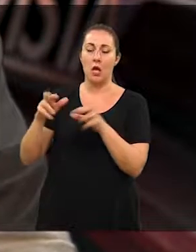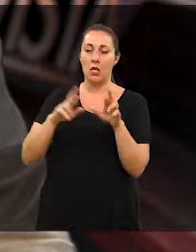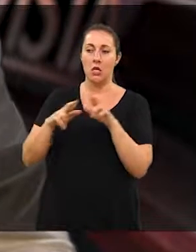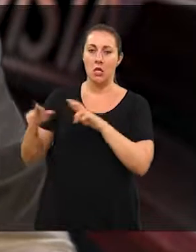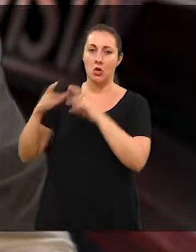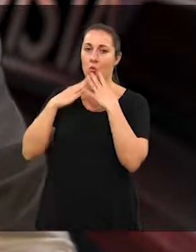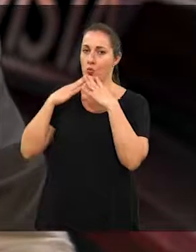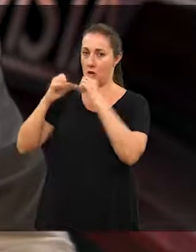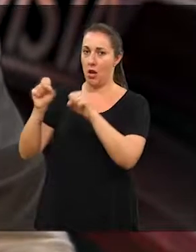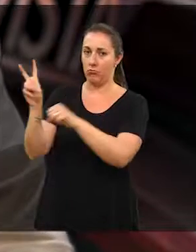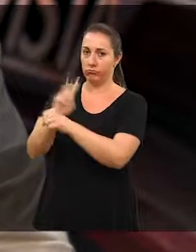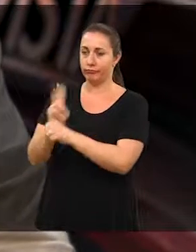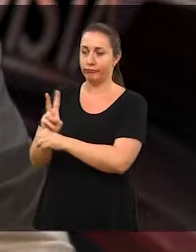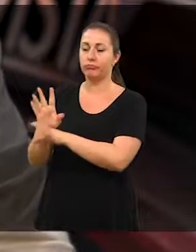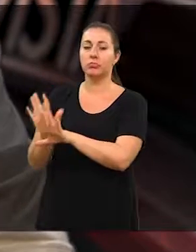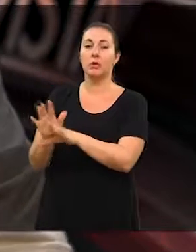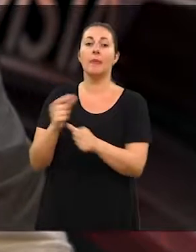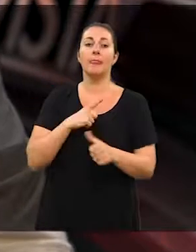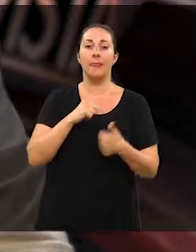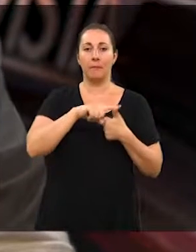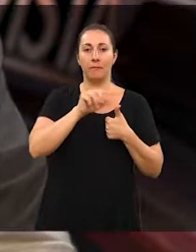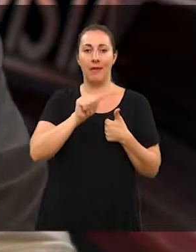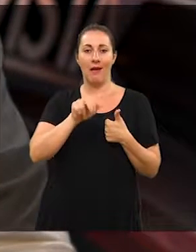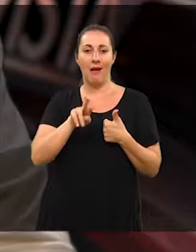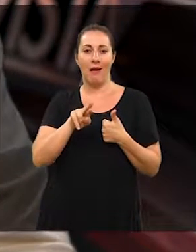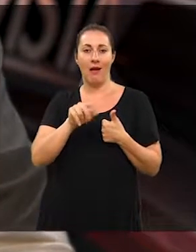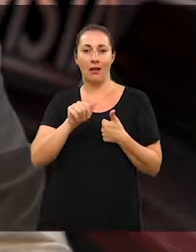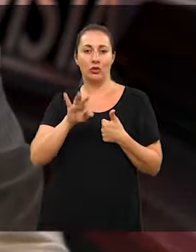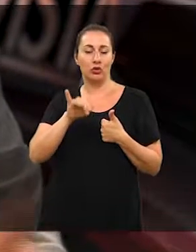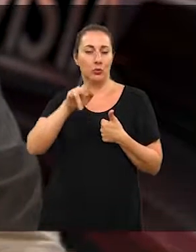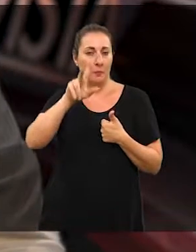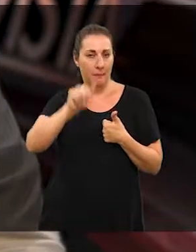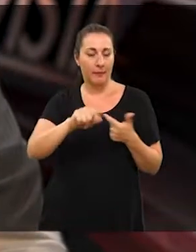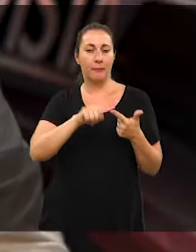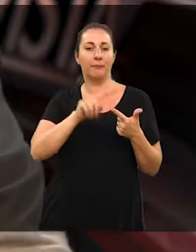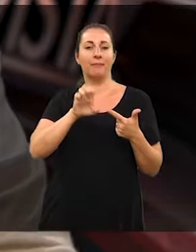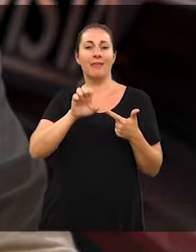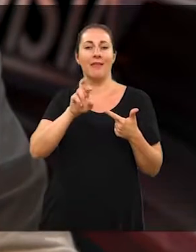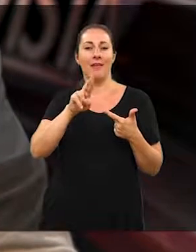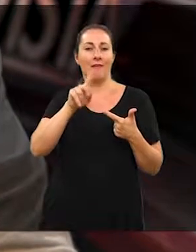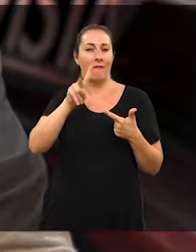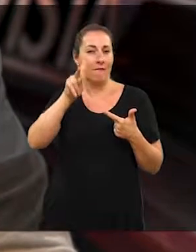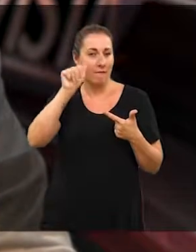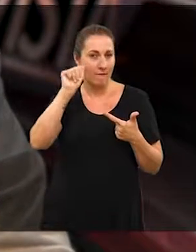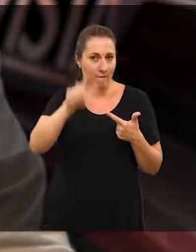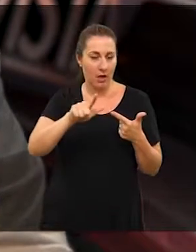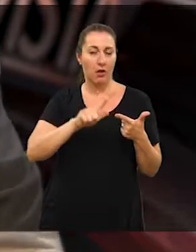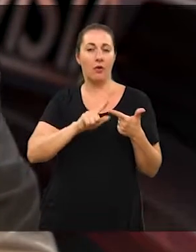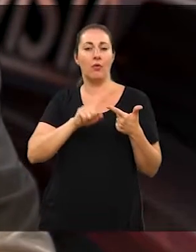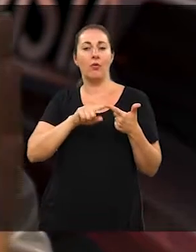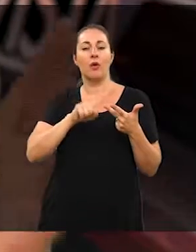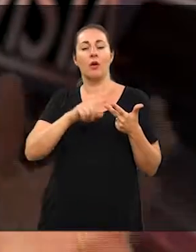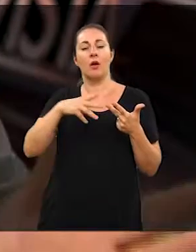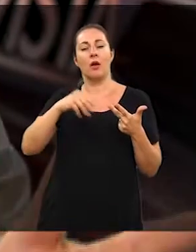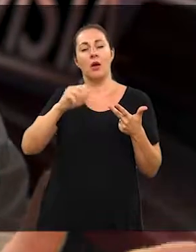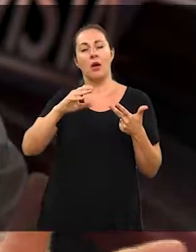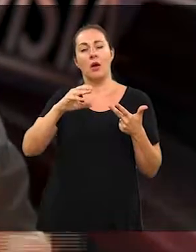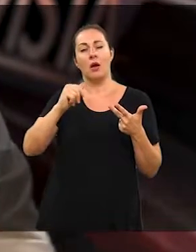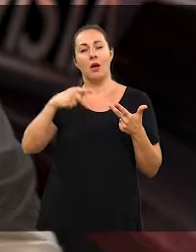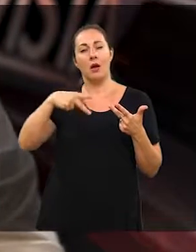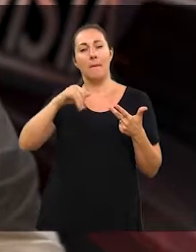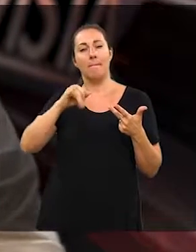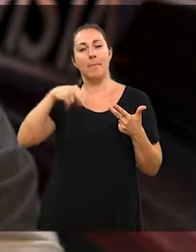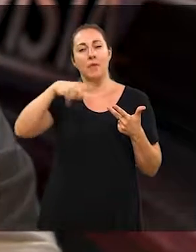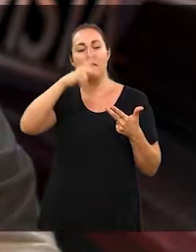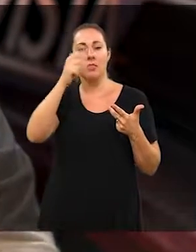que a nossa coordenadoria tem atuação, nós temos, por exemplo, municípios de Aratiba, Erval Grande, Campinas do Sul, Santo Expedito do